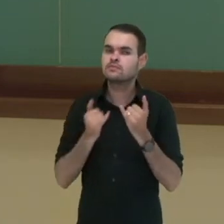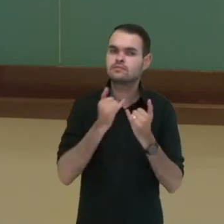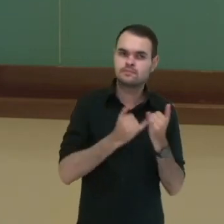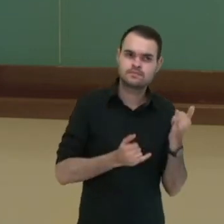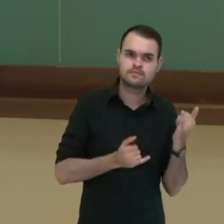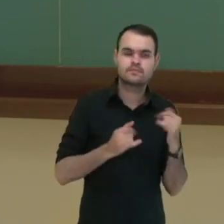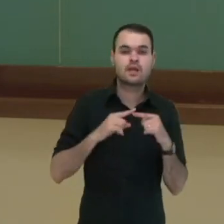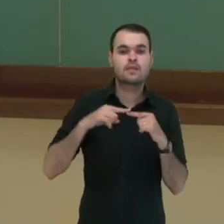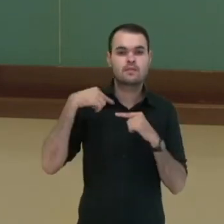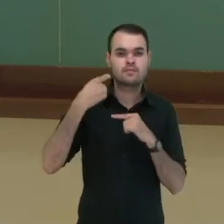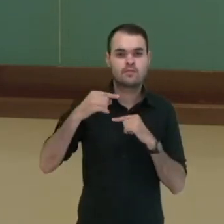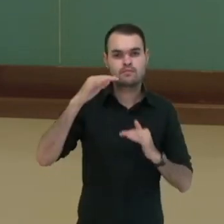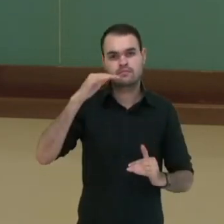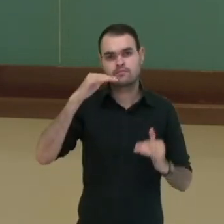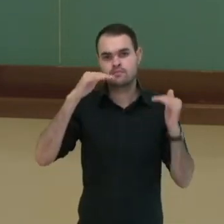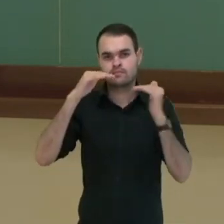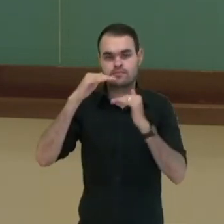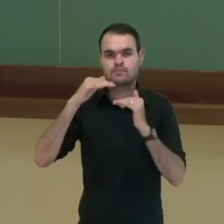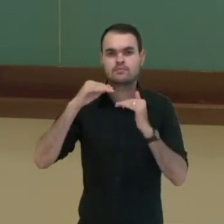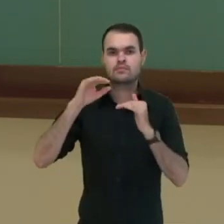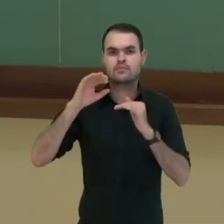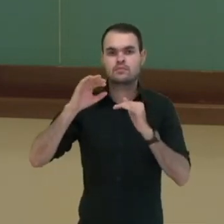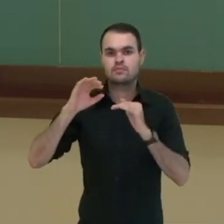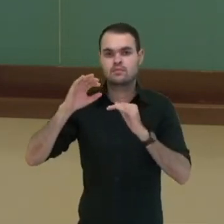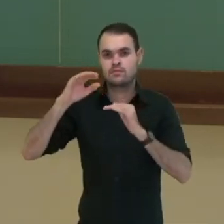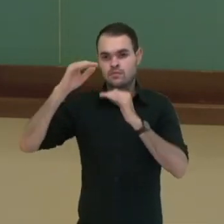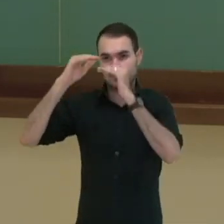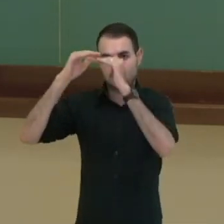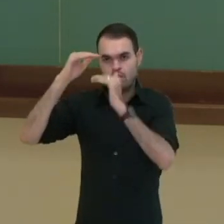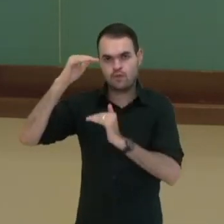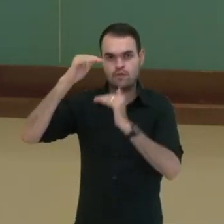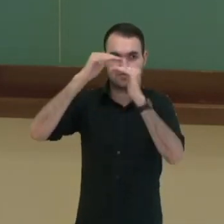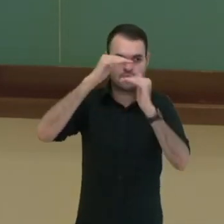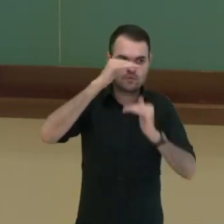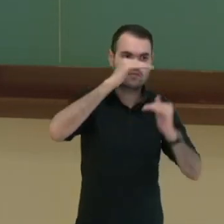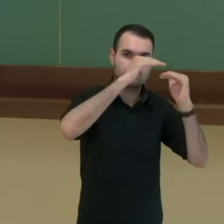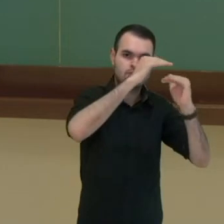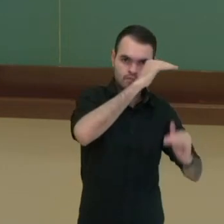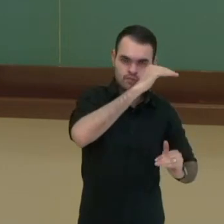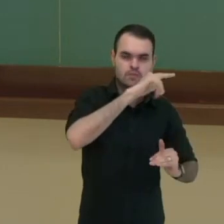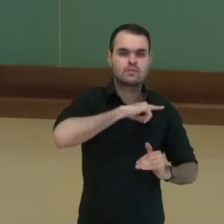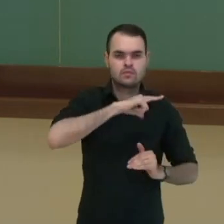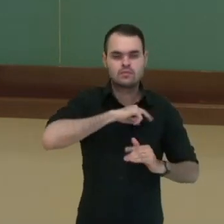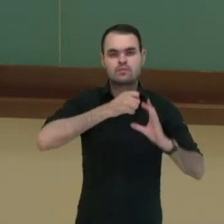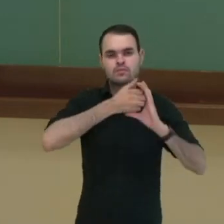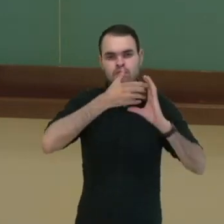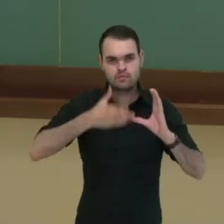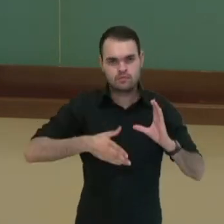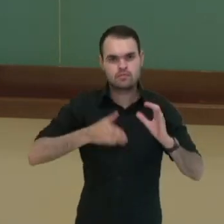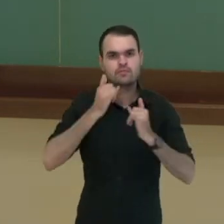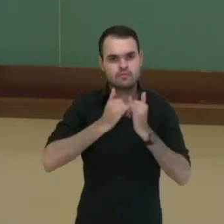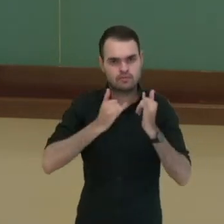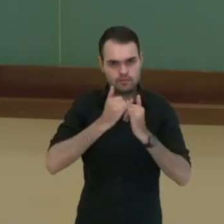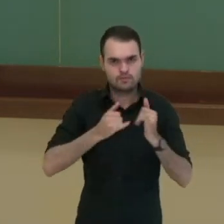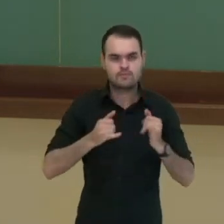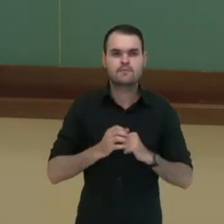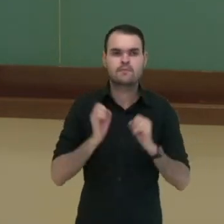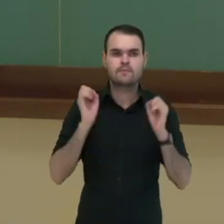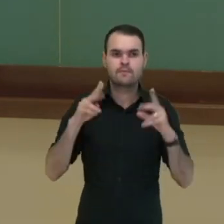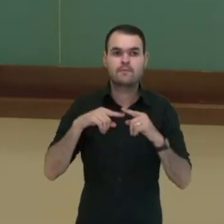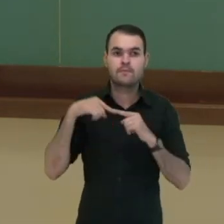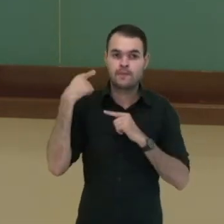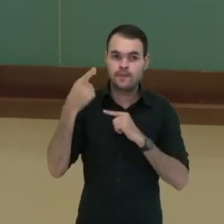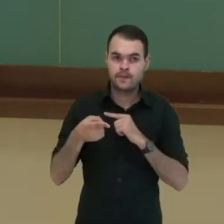semelhantes. Logo, a ordem, onde agrupam as famílias, que possui características semelhantes,